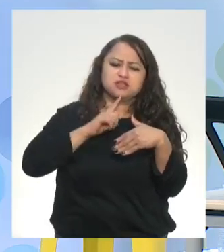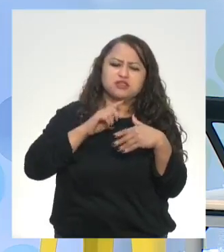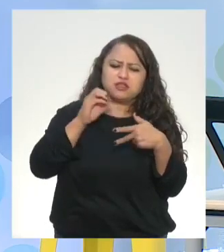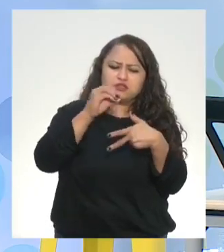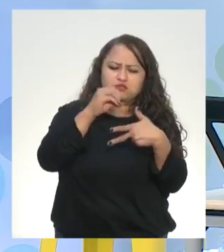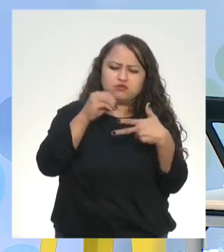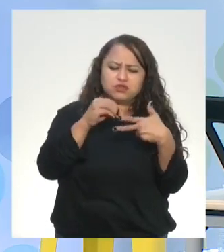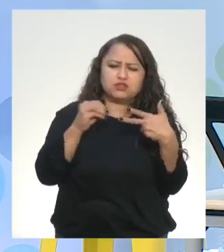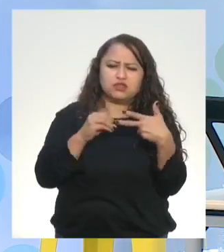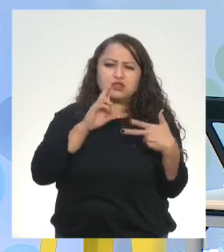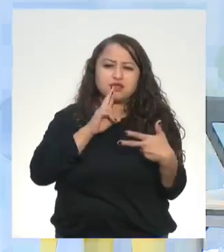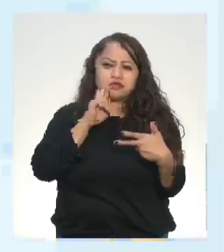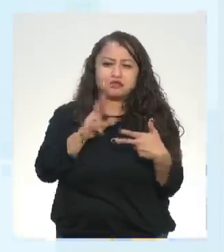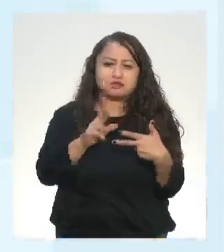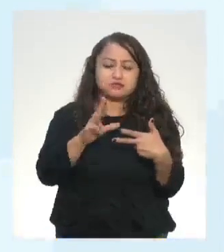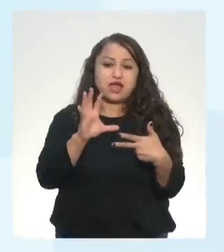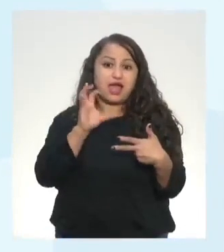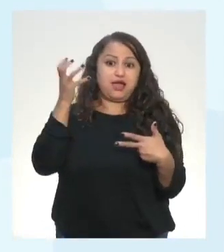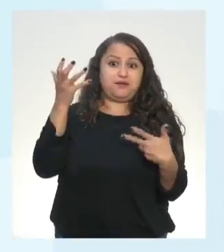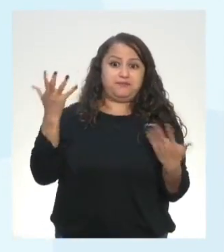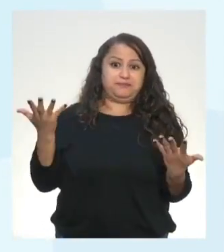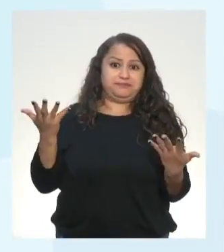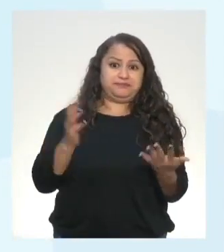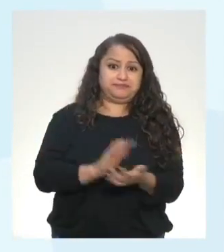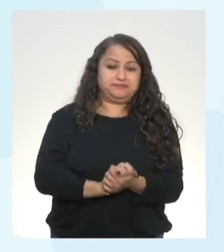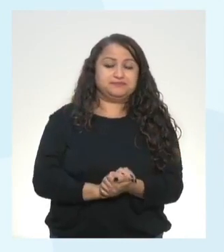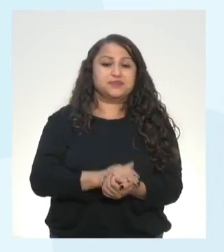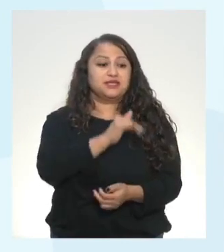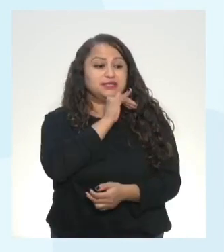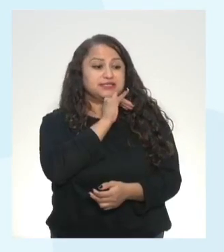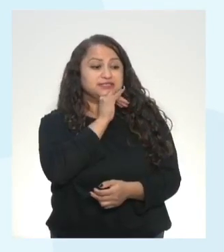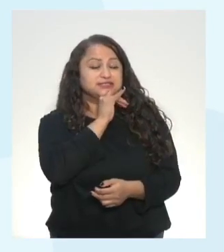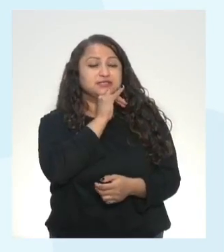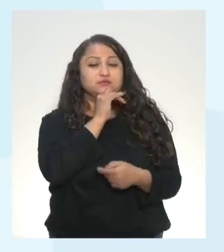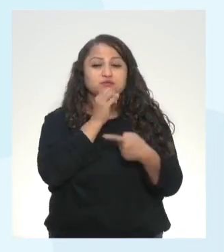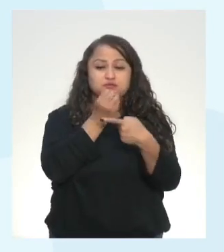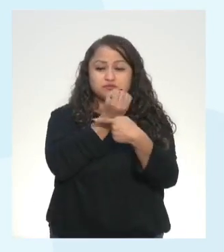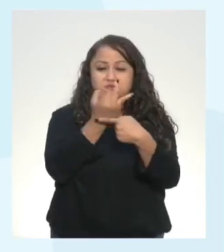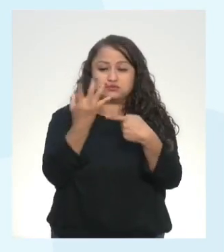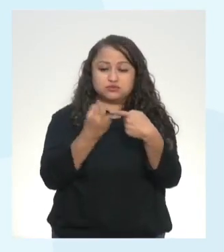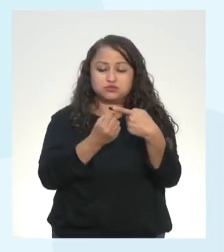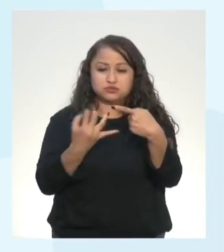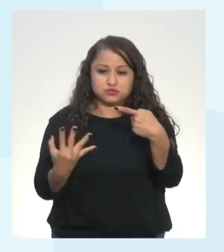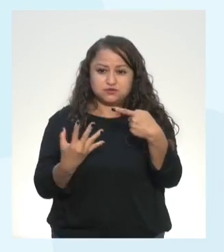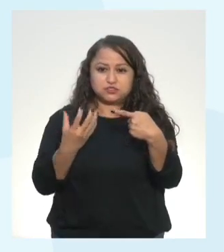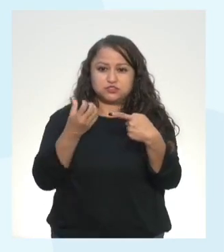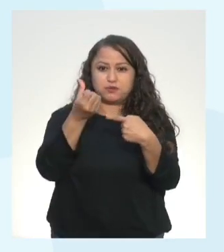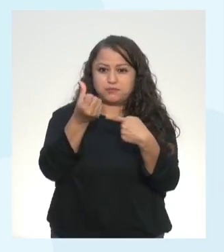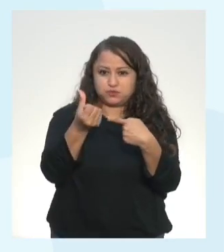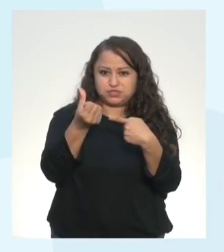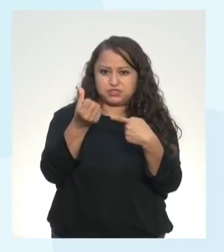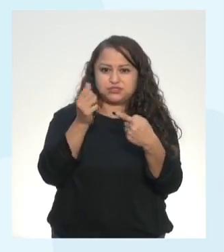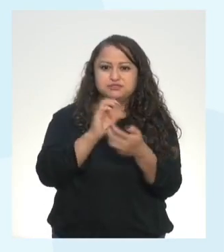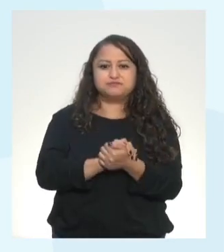24. Você pode ir simplificando passo a passo. Porque, por exemplo, aqui a gente sabe